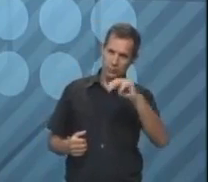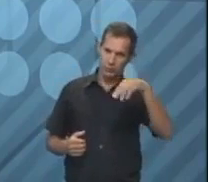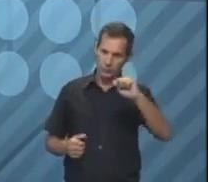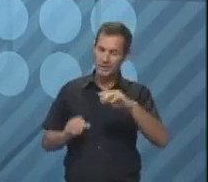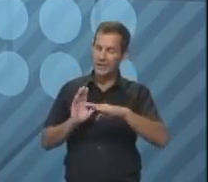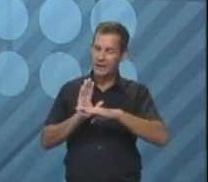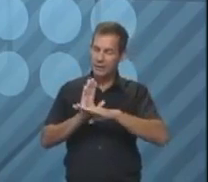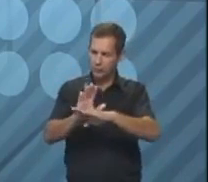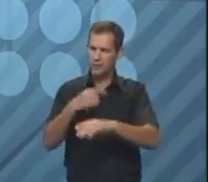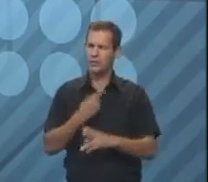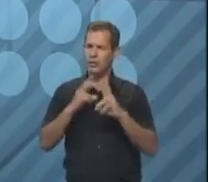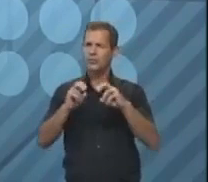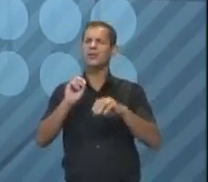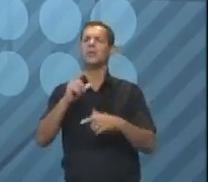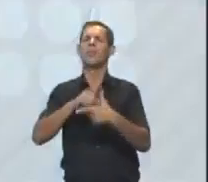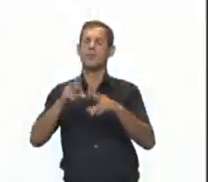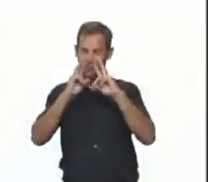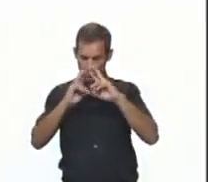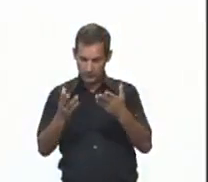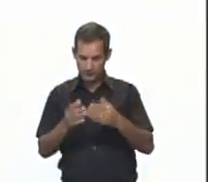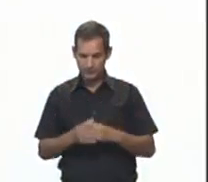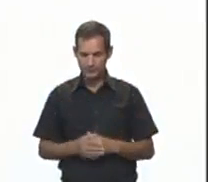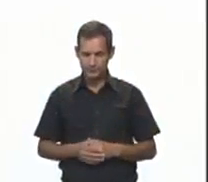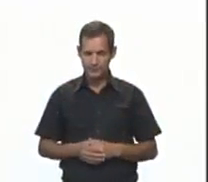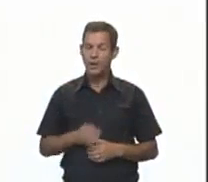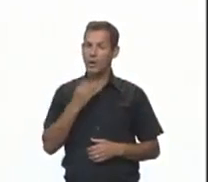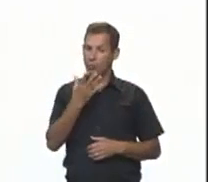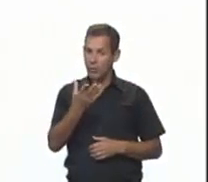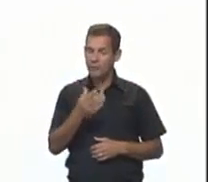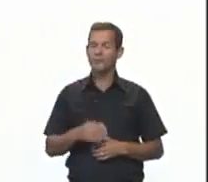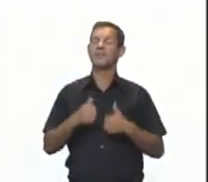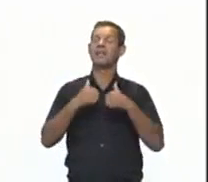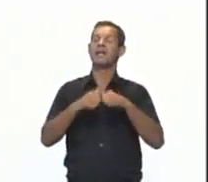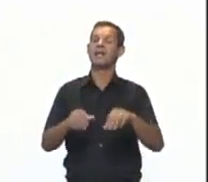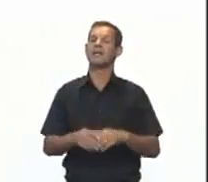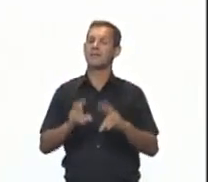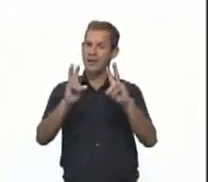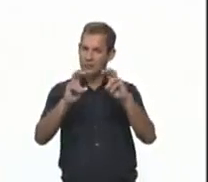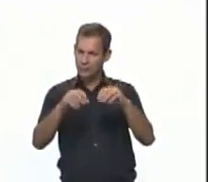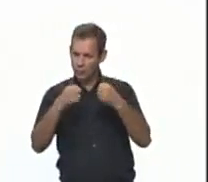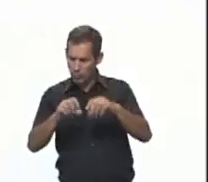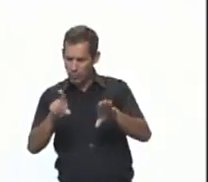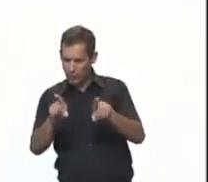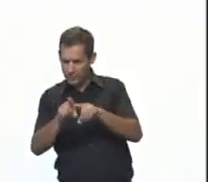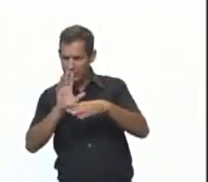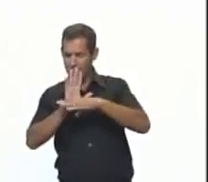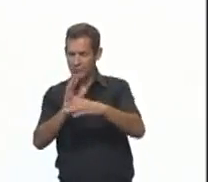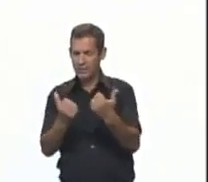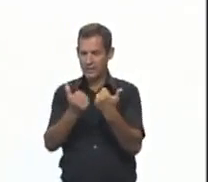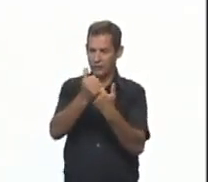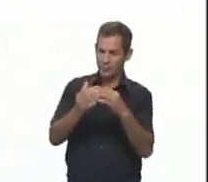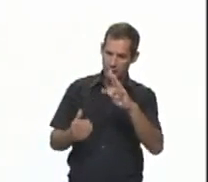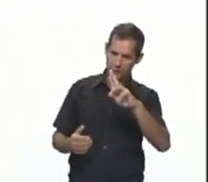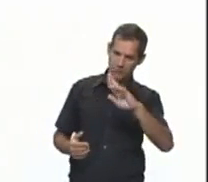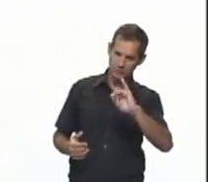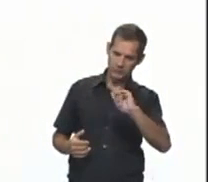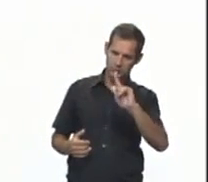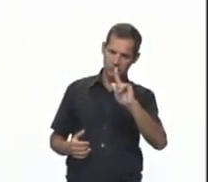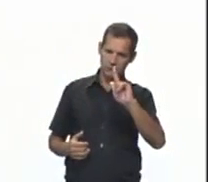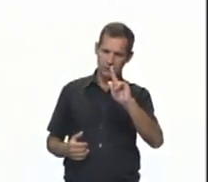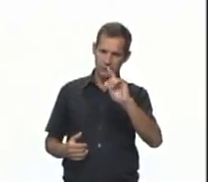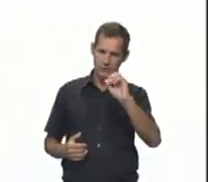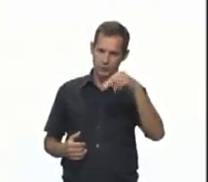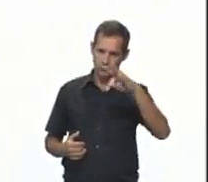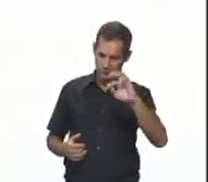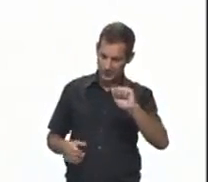nos auxiliar em que outros problemas? Acompanhem no quadro. Bom, esses assuntos eles podem, a substituição trigonométrica e a